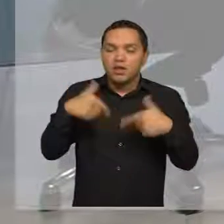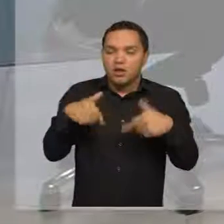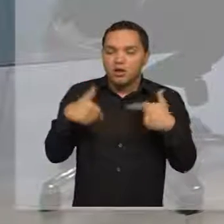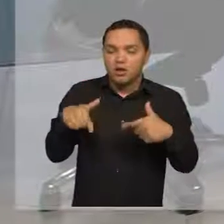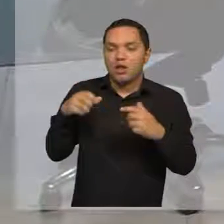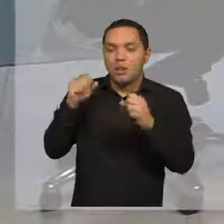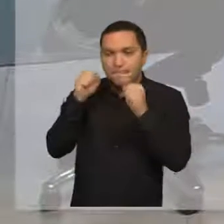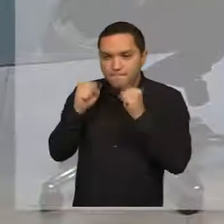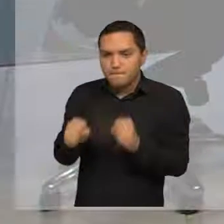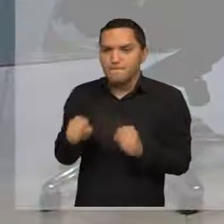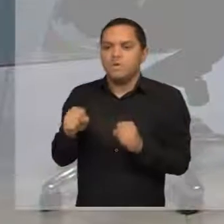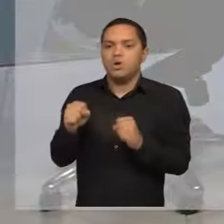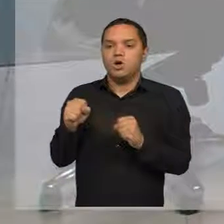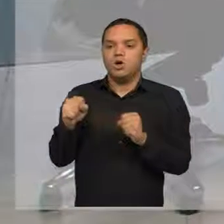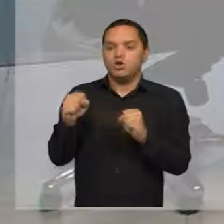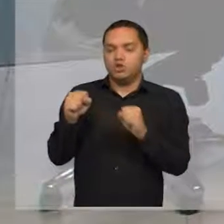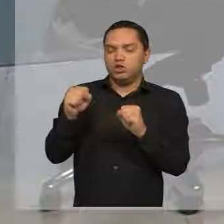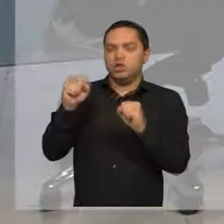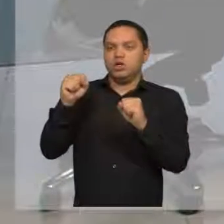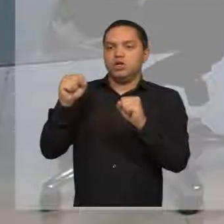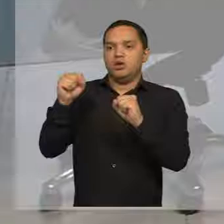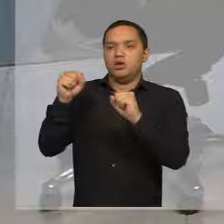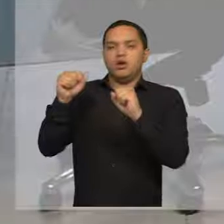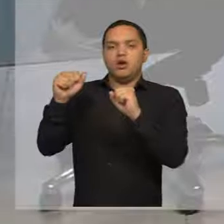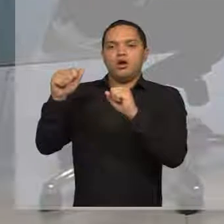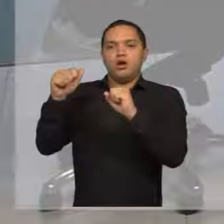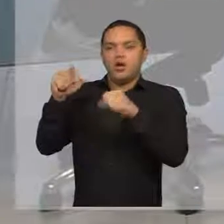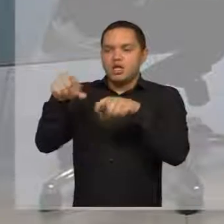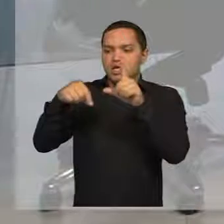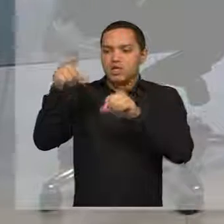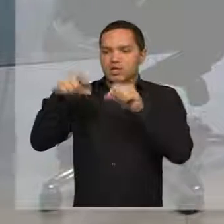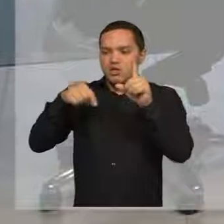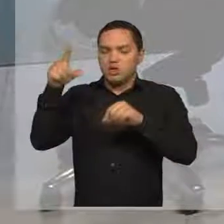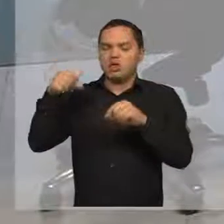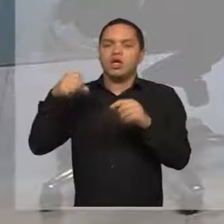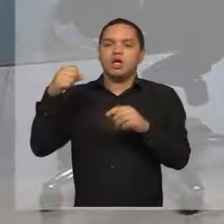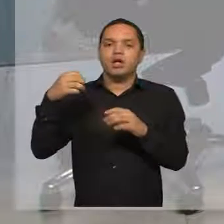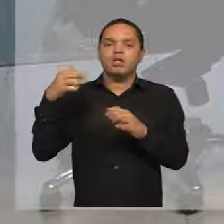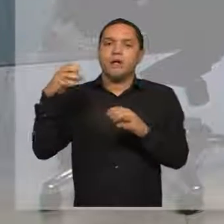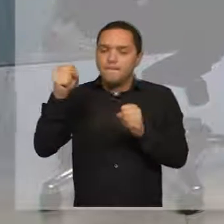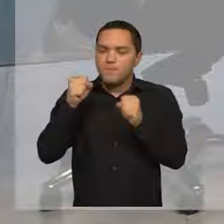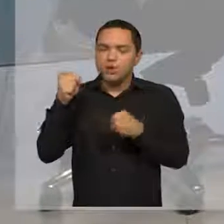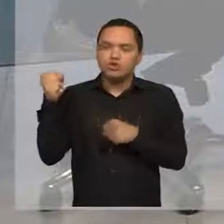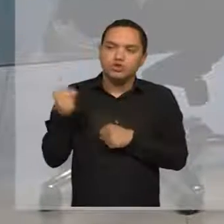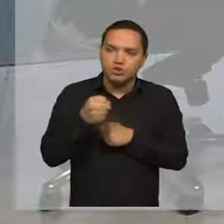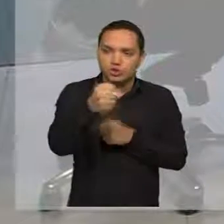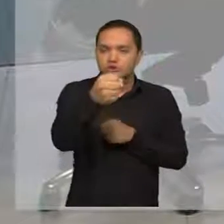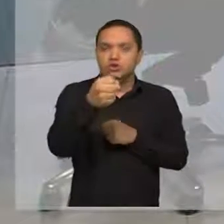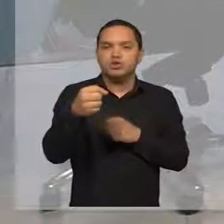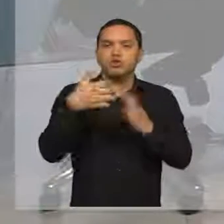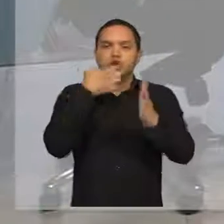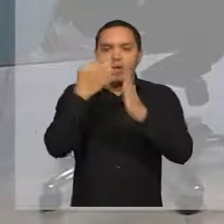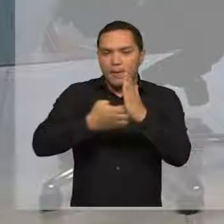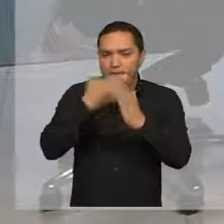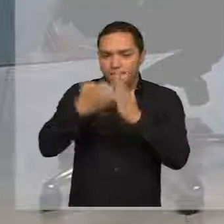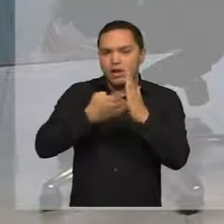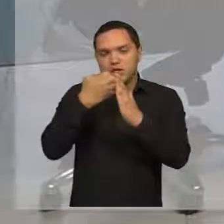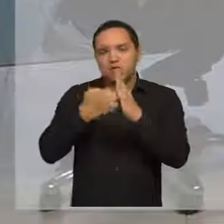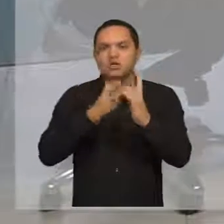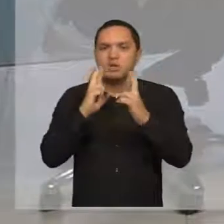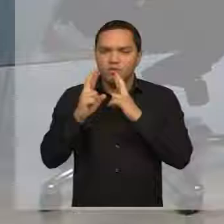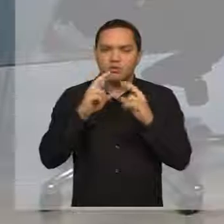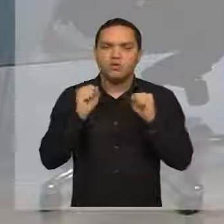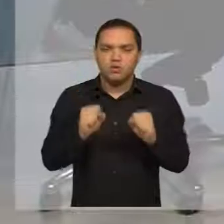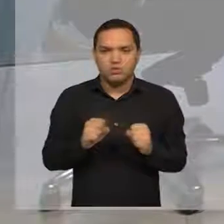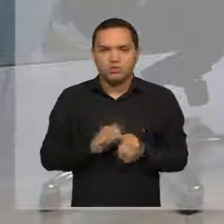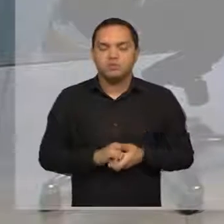ser, inclusive, selecionados conforme a aptidão de cada um e indicados para ir buscar nessas empresas. Quer dizer,